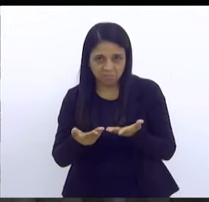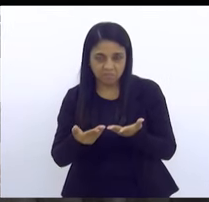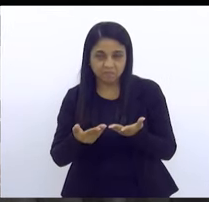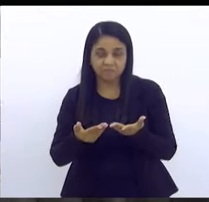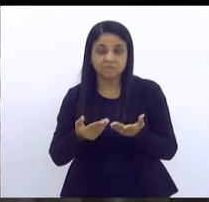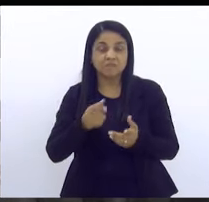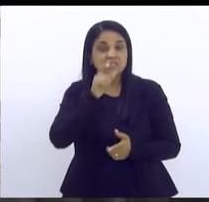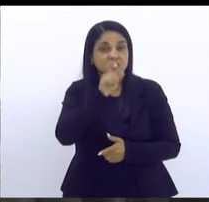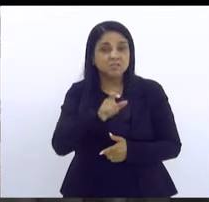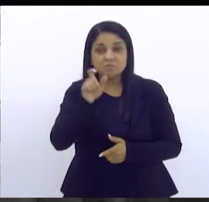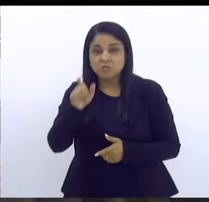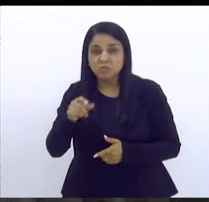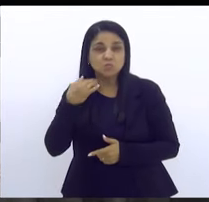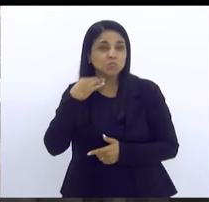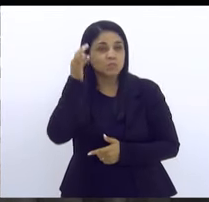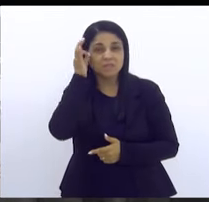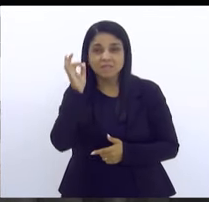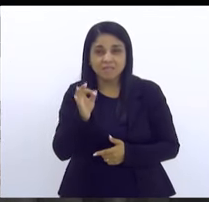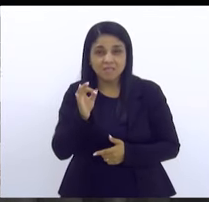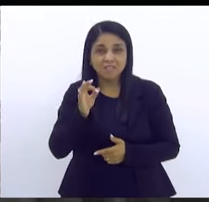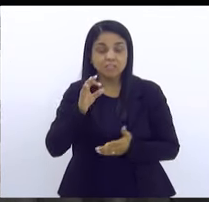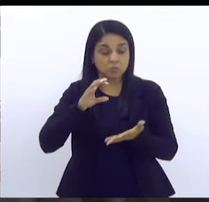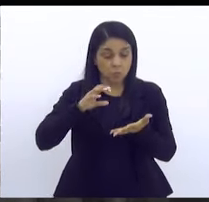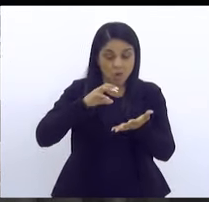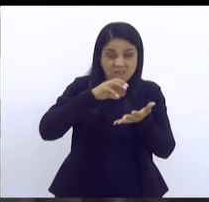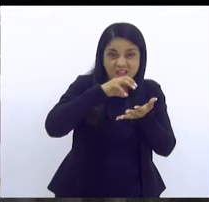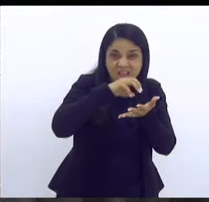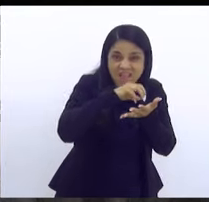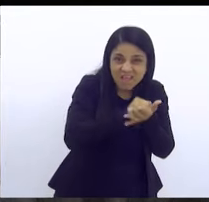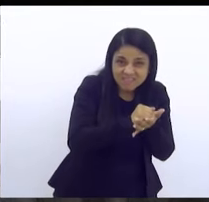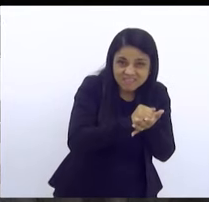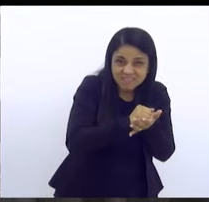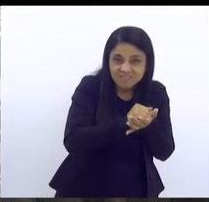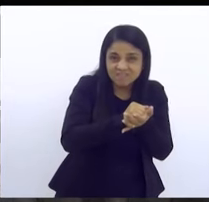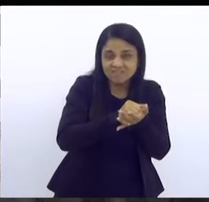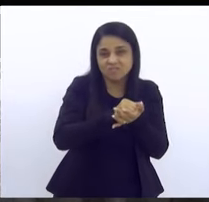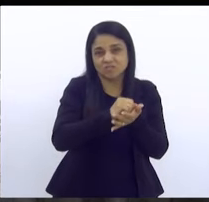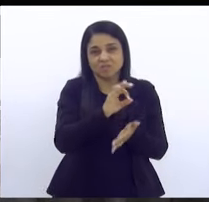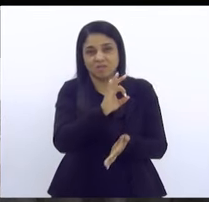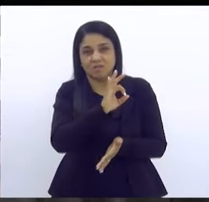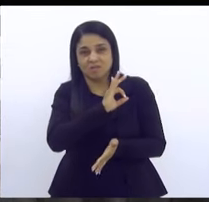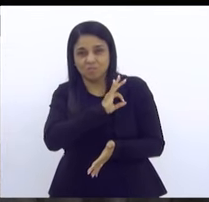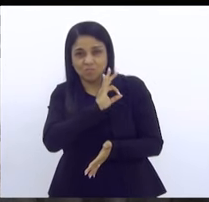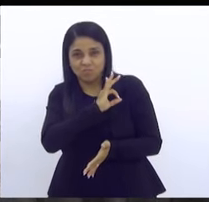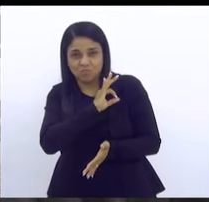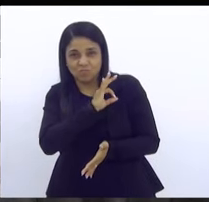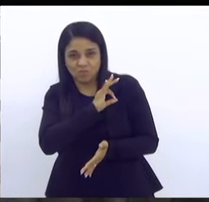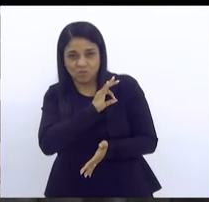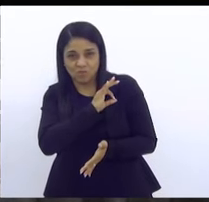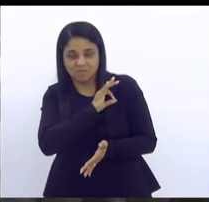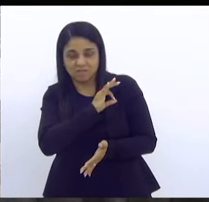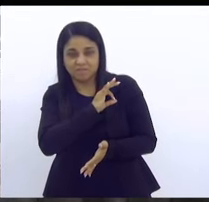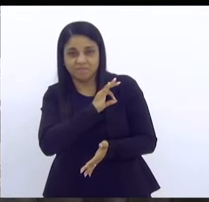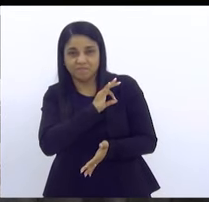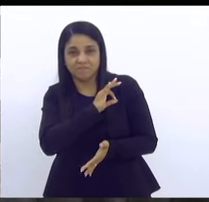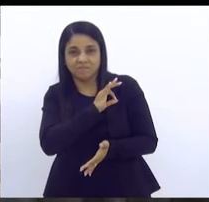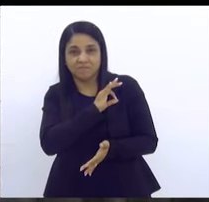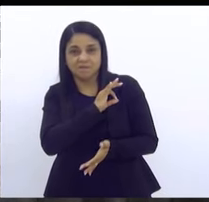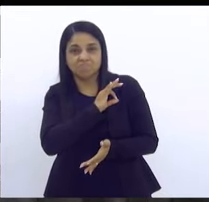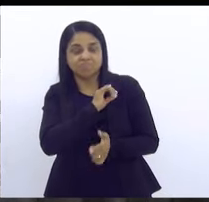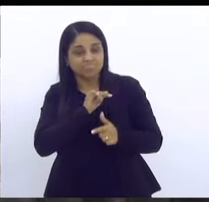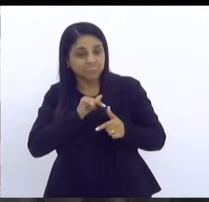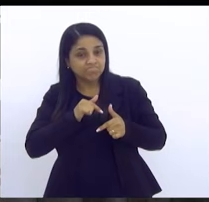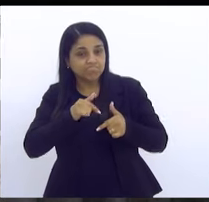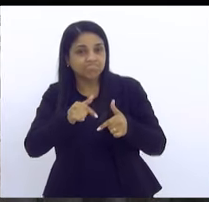não entendem que a realização de um registro de ocorrência por si só fará a